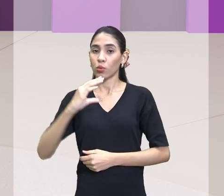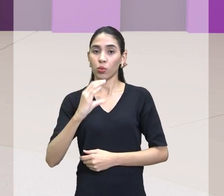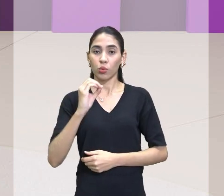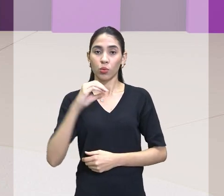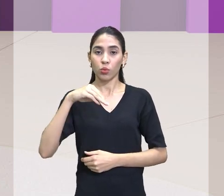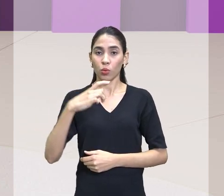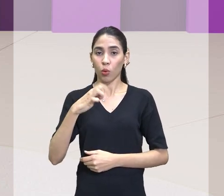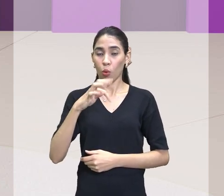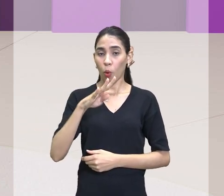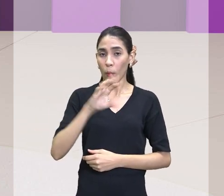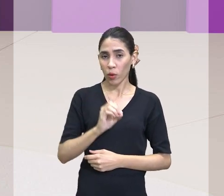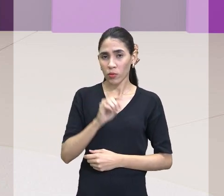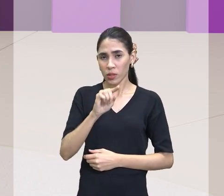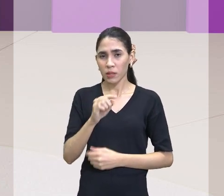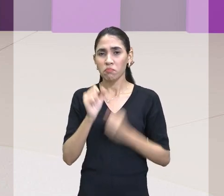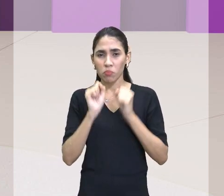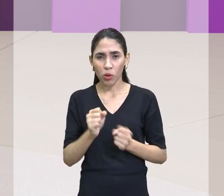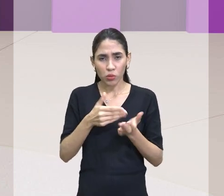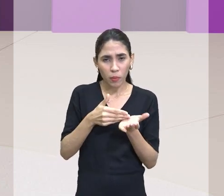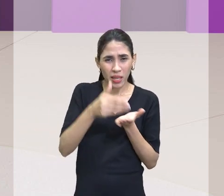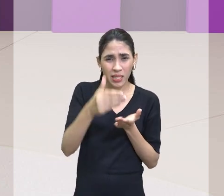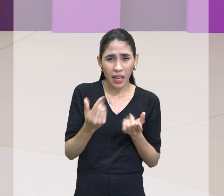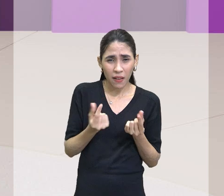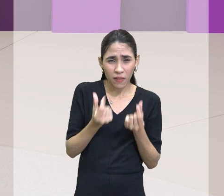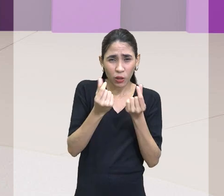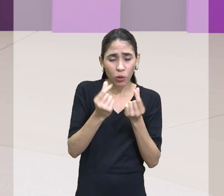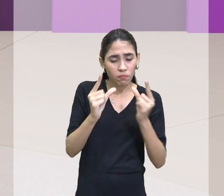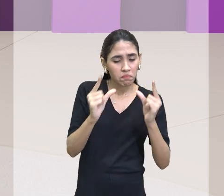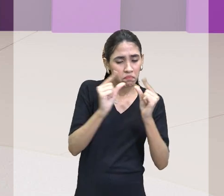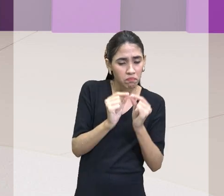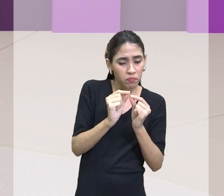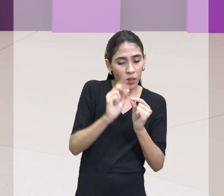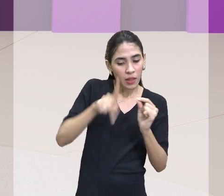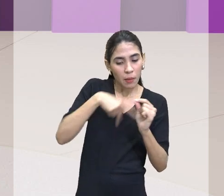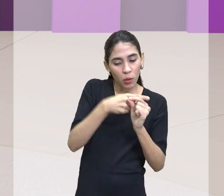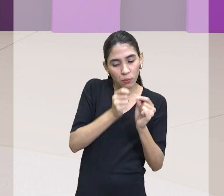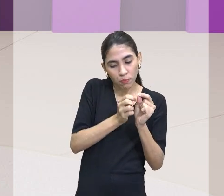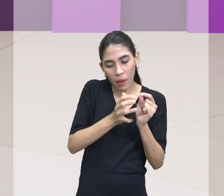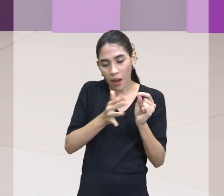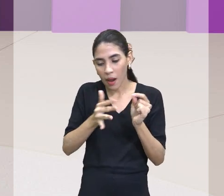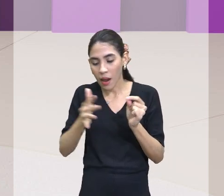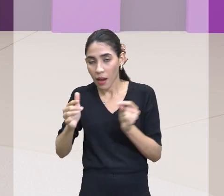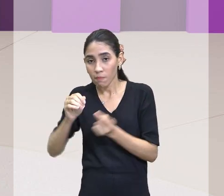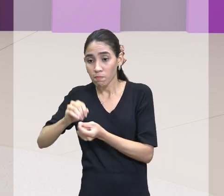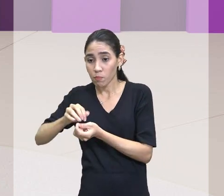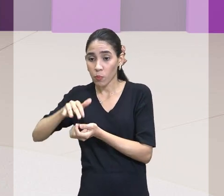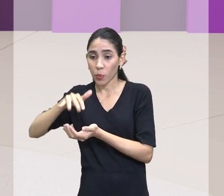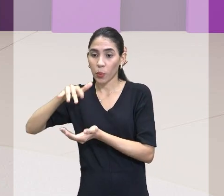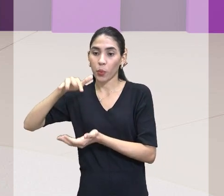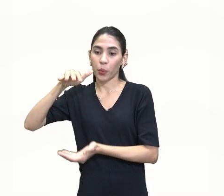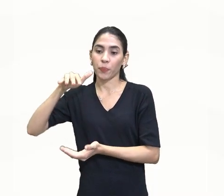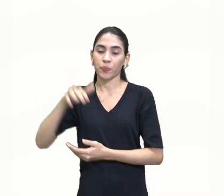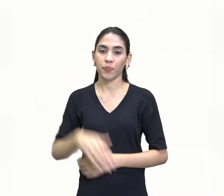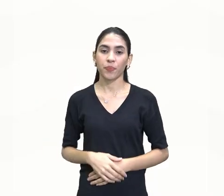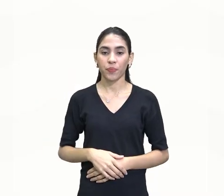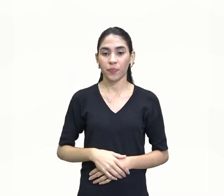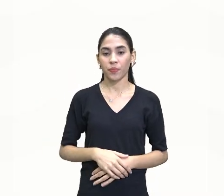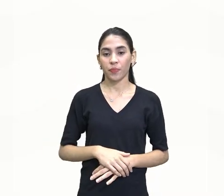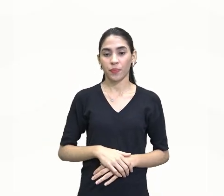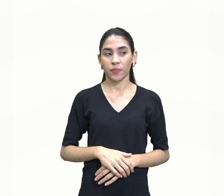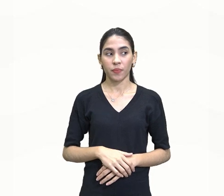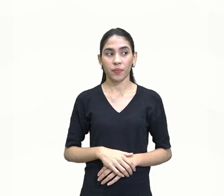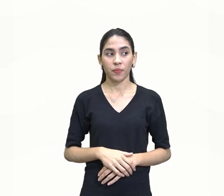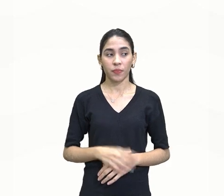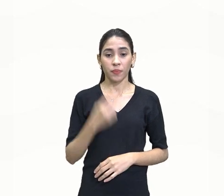começar com um valor bem baixo, que isso vai render muito ao longo do tempo, tá? Vamos a um gráfico para a gente observar a diferença dos